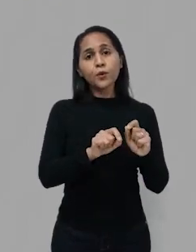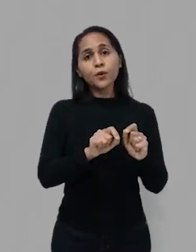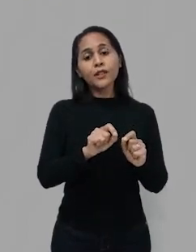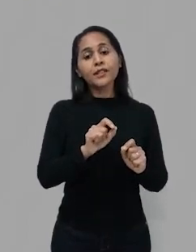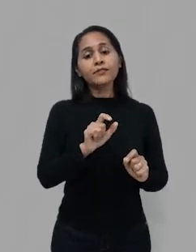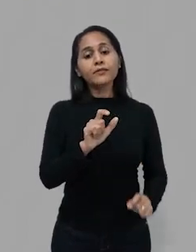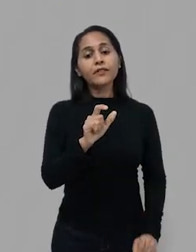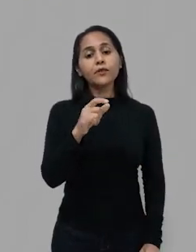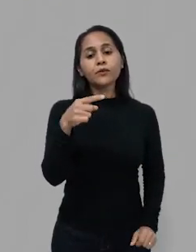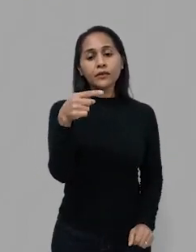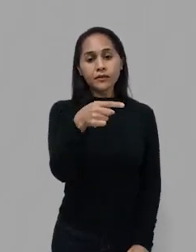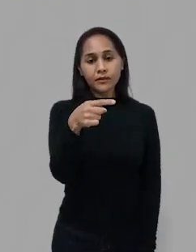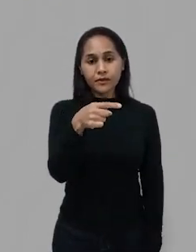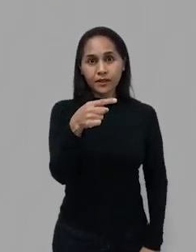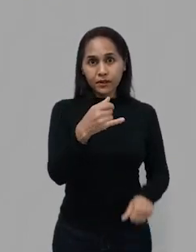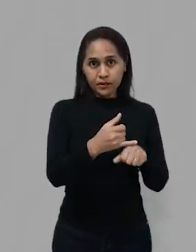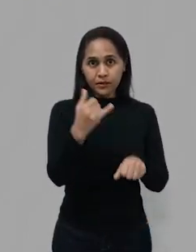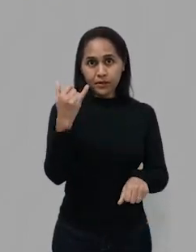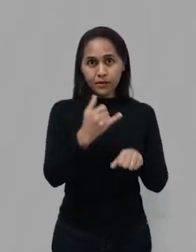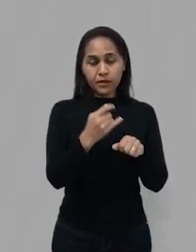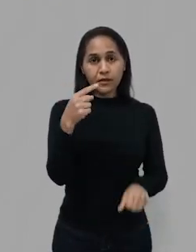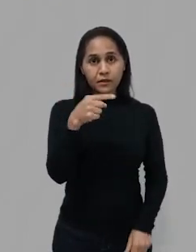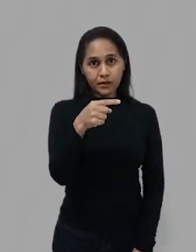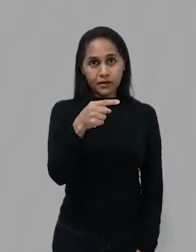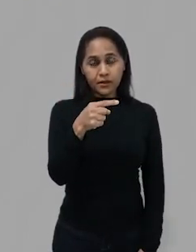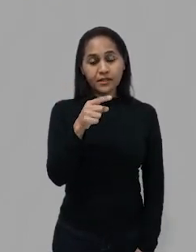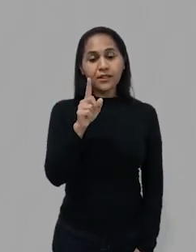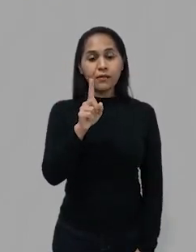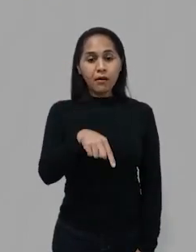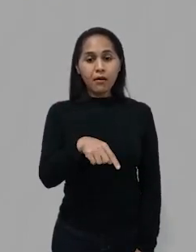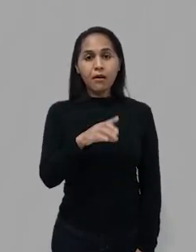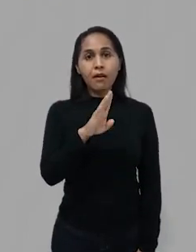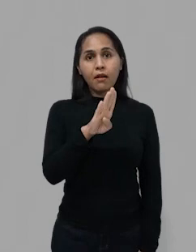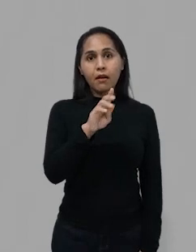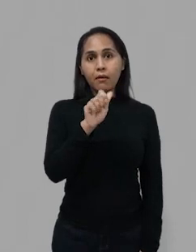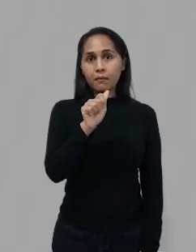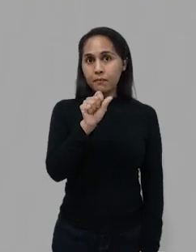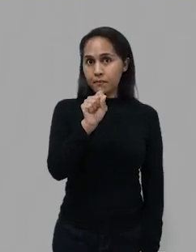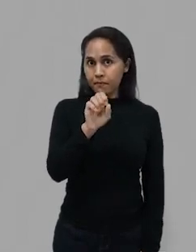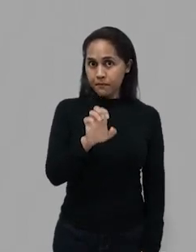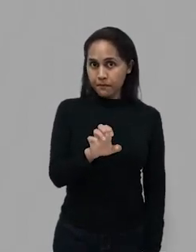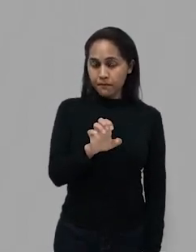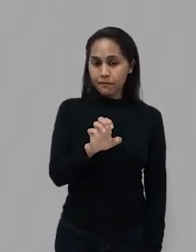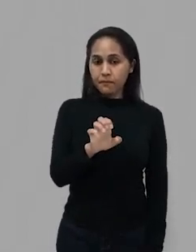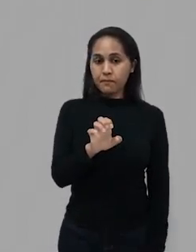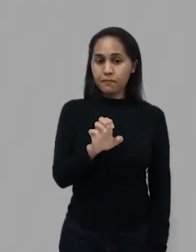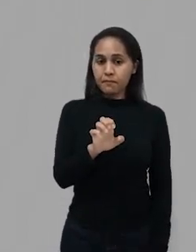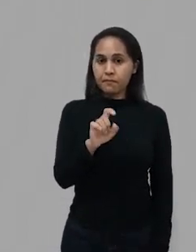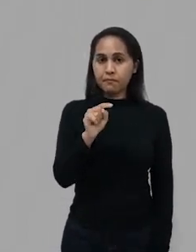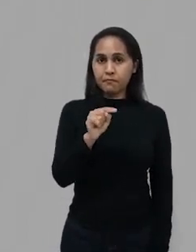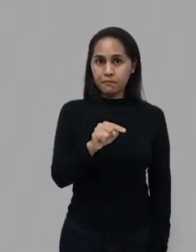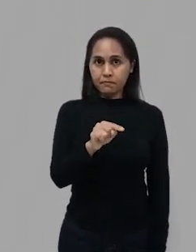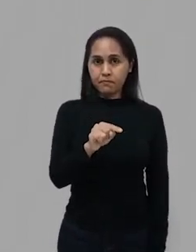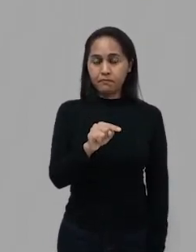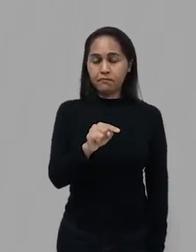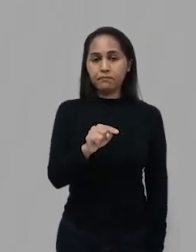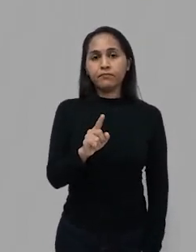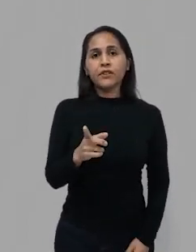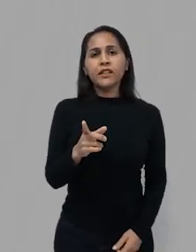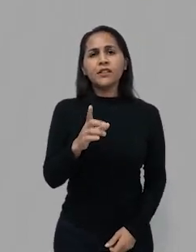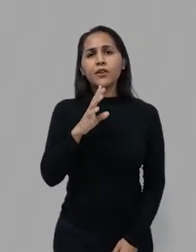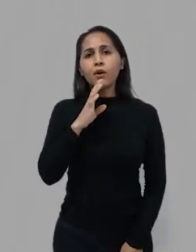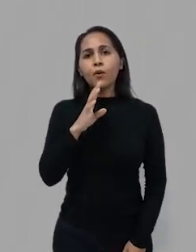hidroxila. Então, aquela substância ela é classificada como base. Hidróxido, álcali, são